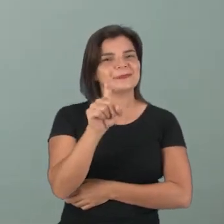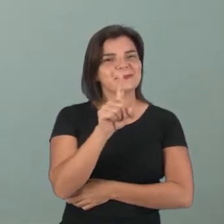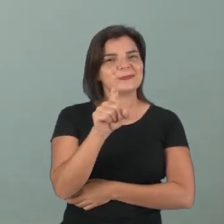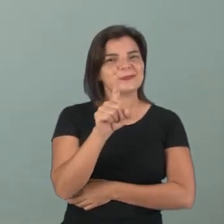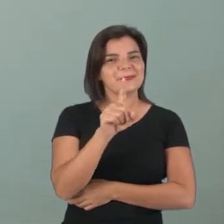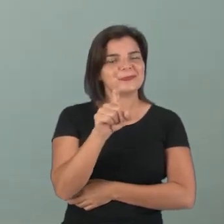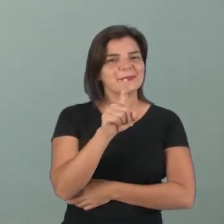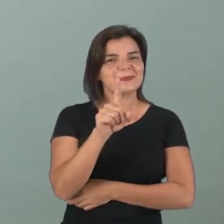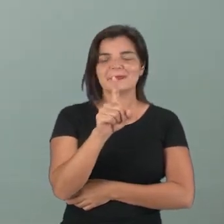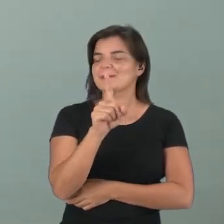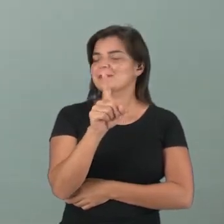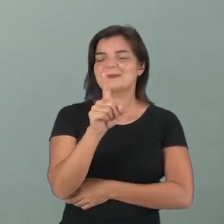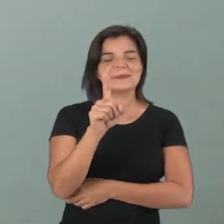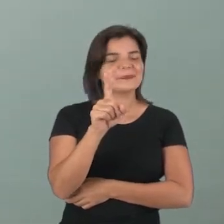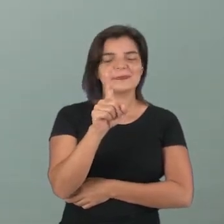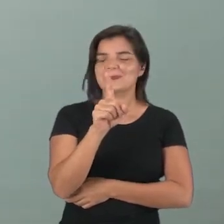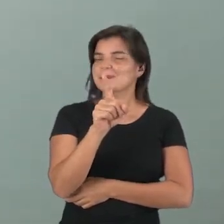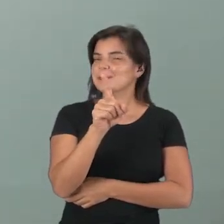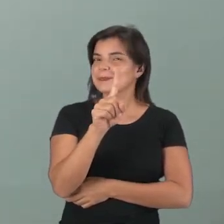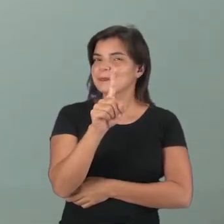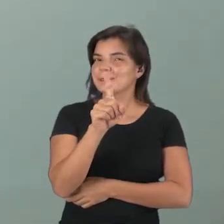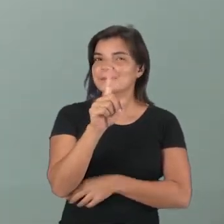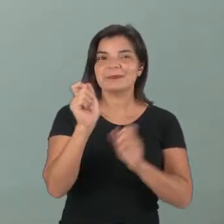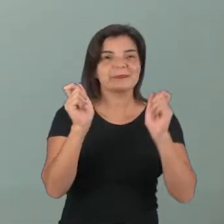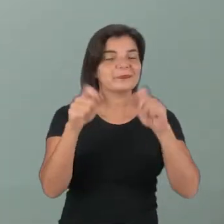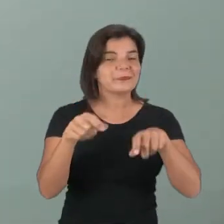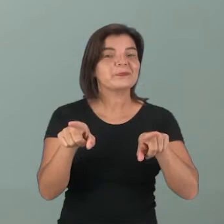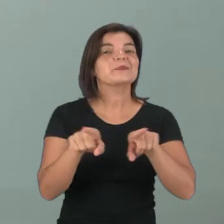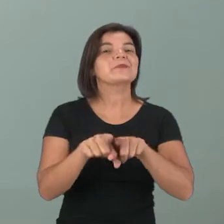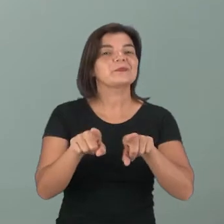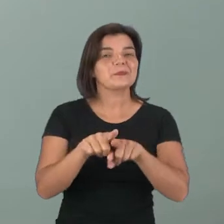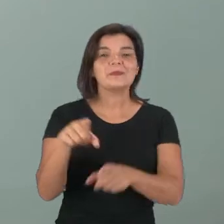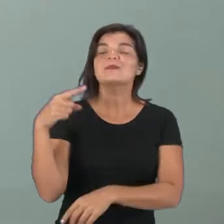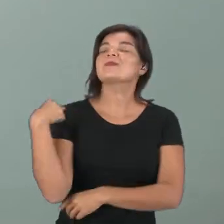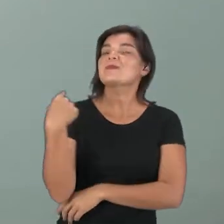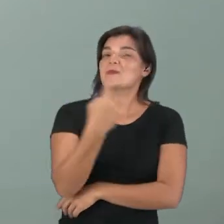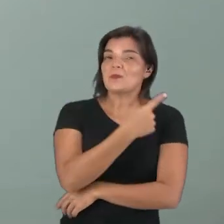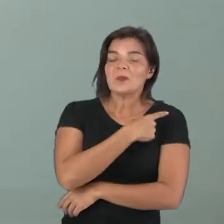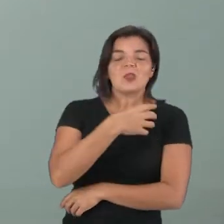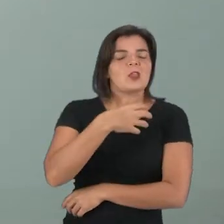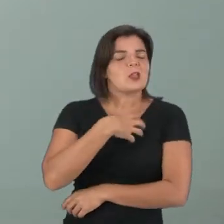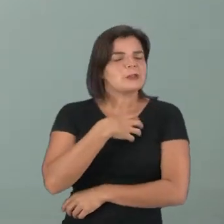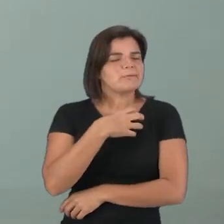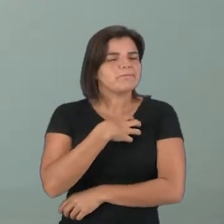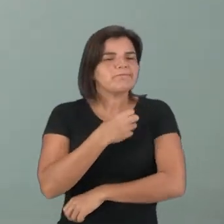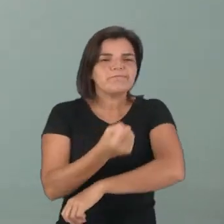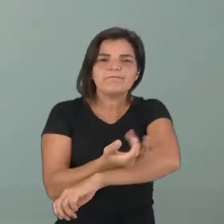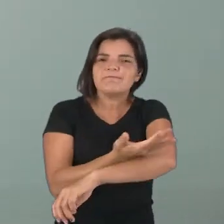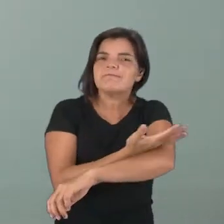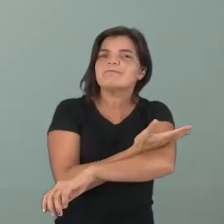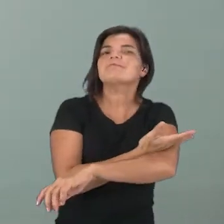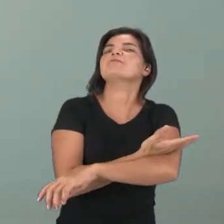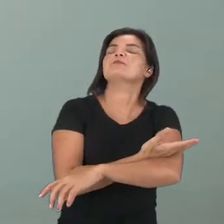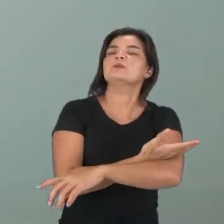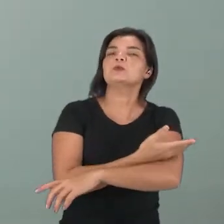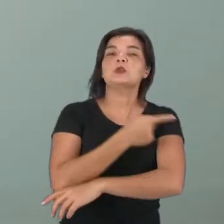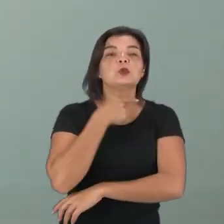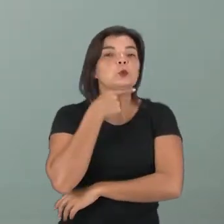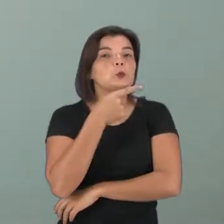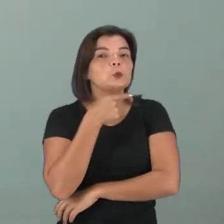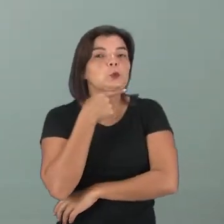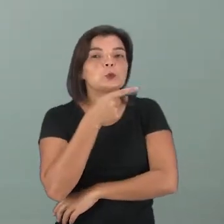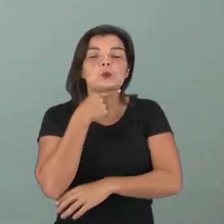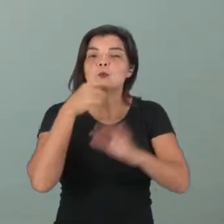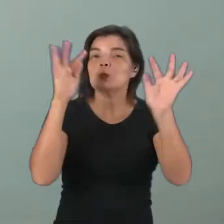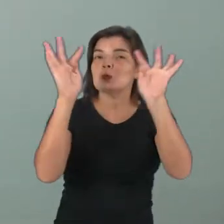Não. Não é possível. Nós temos o sentimento, sentimos alegria, sentimos dúvida